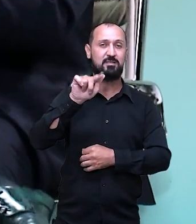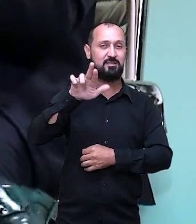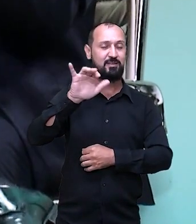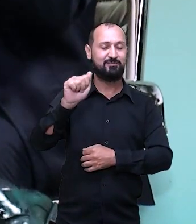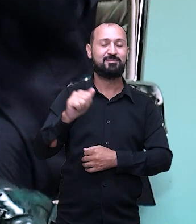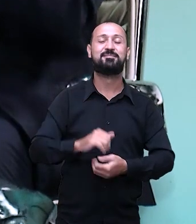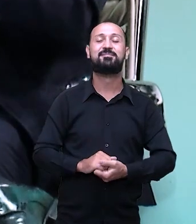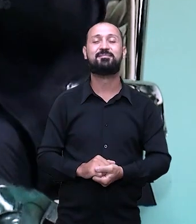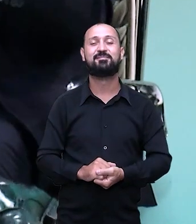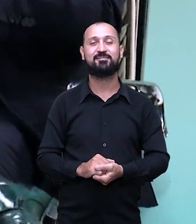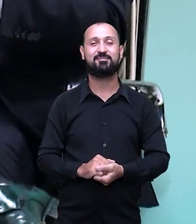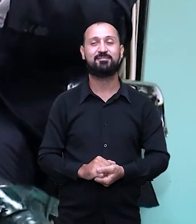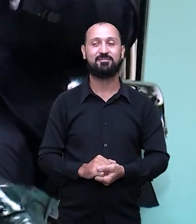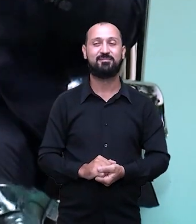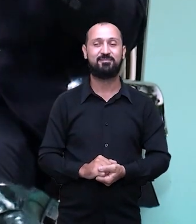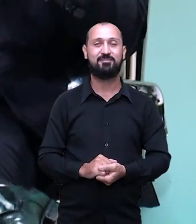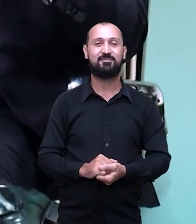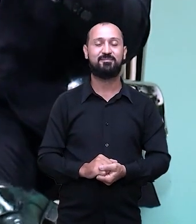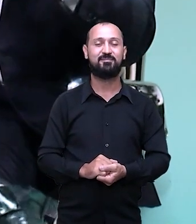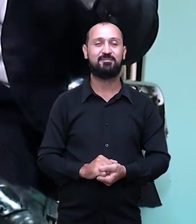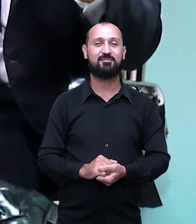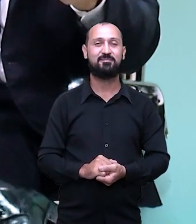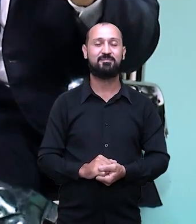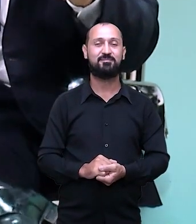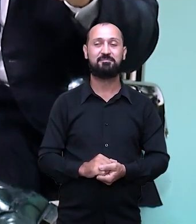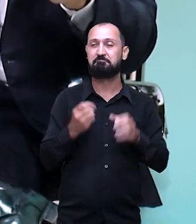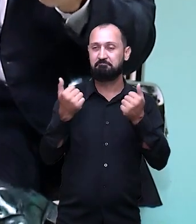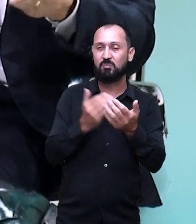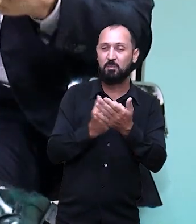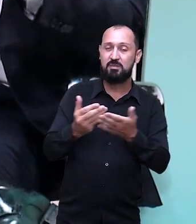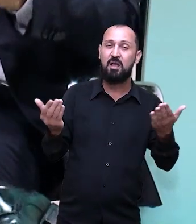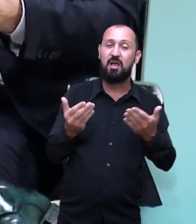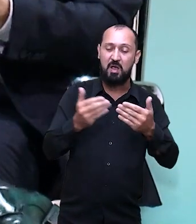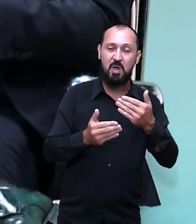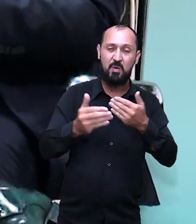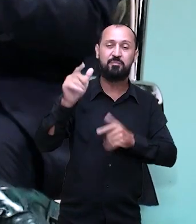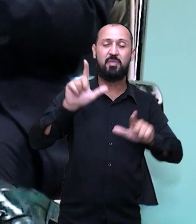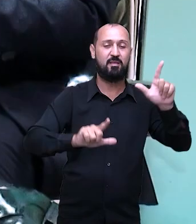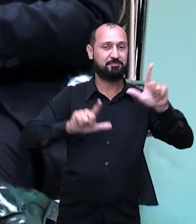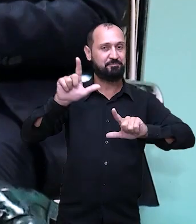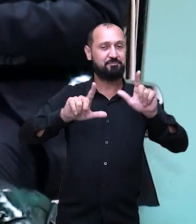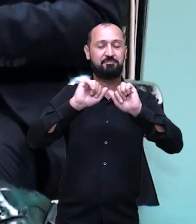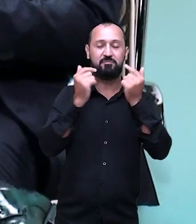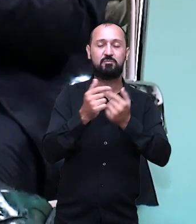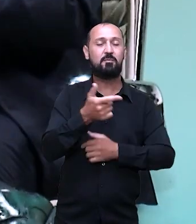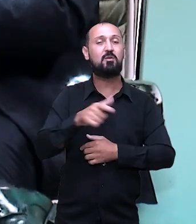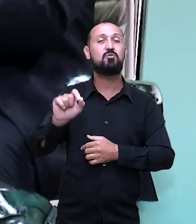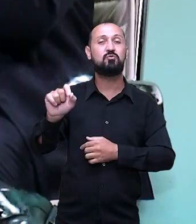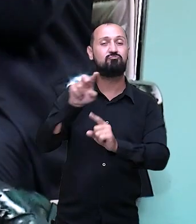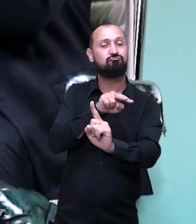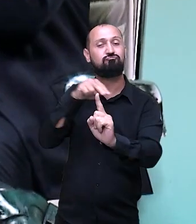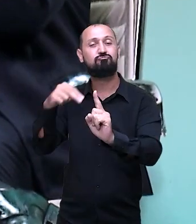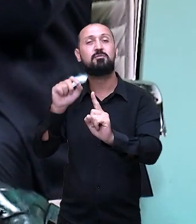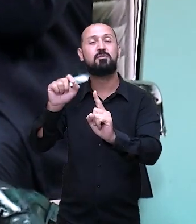trabalho ou evitar que aquela atividade que ele exerce profissionalmente acarrete a ele doenças ocupacionais equiparadas